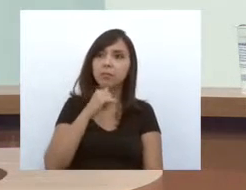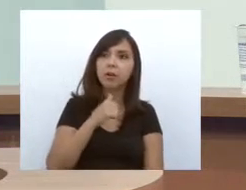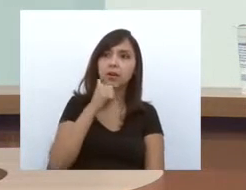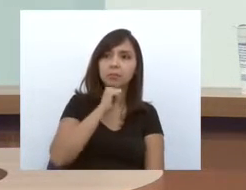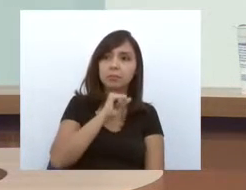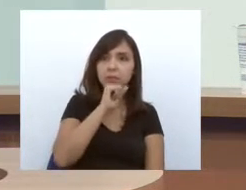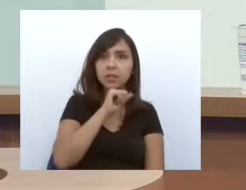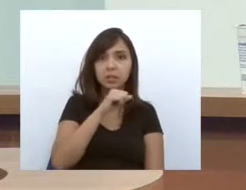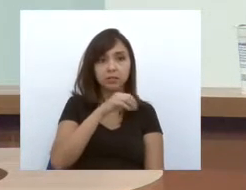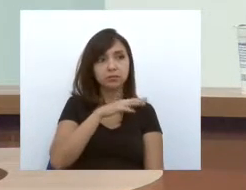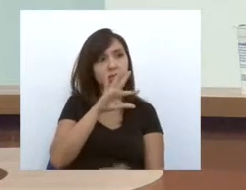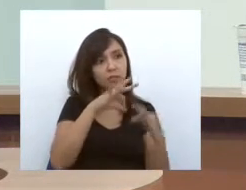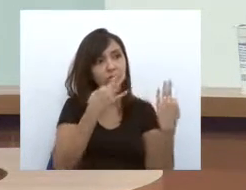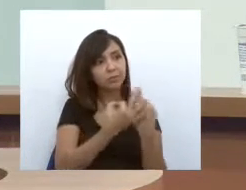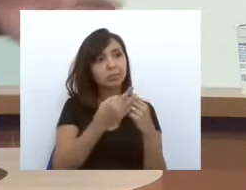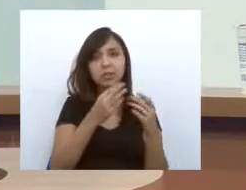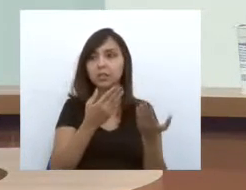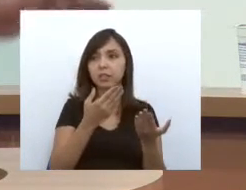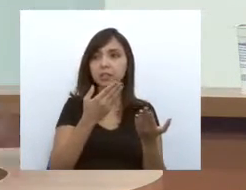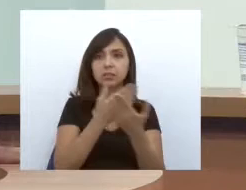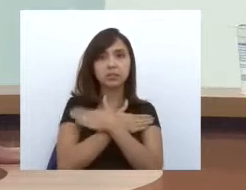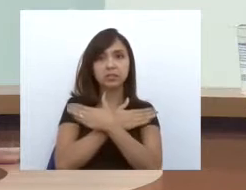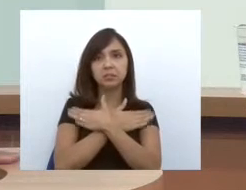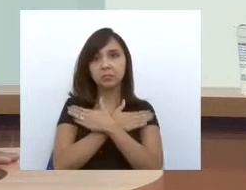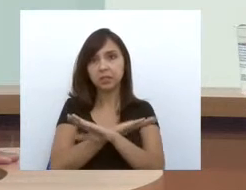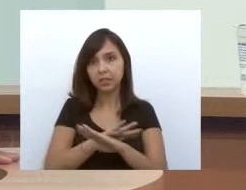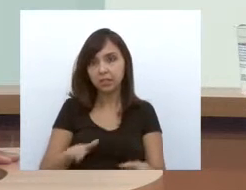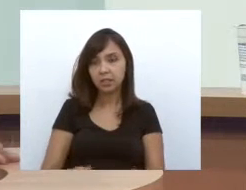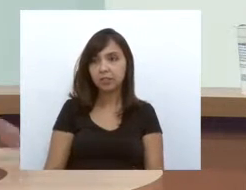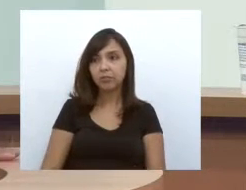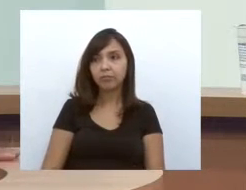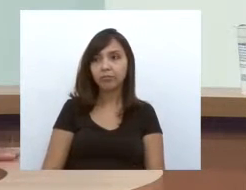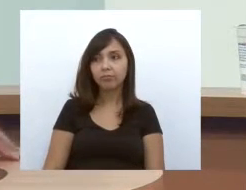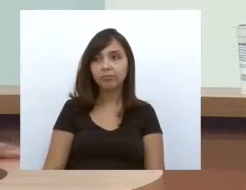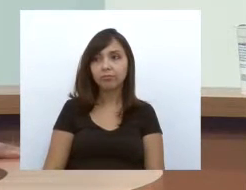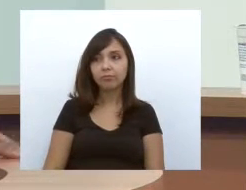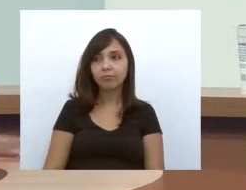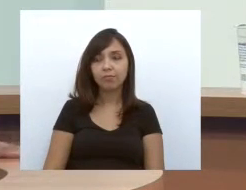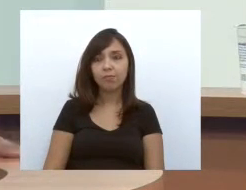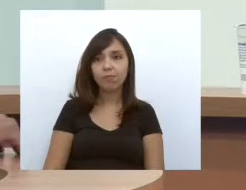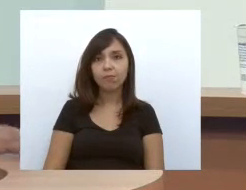família desempregados? Não dá, senhor presidente.